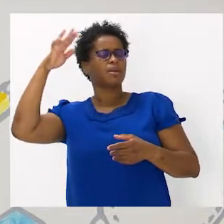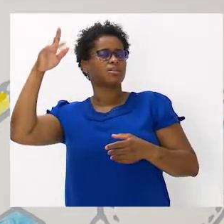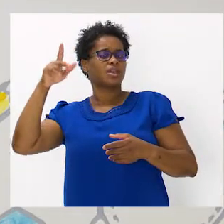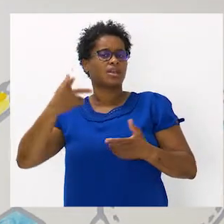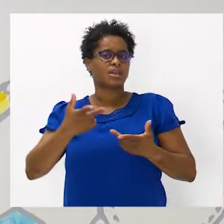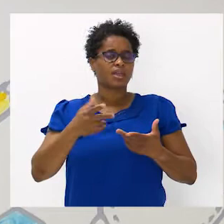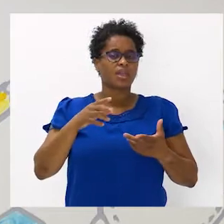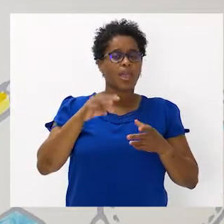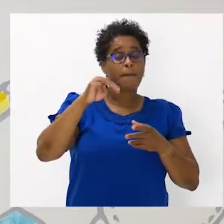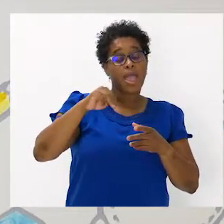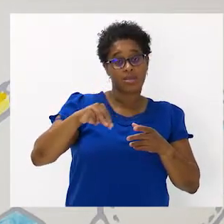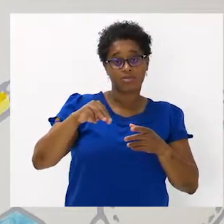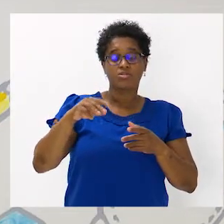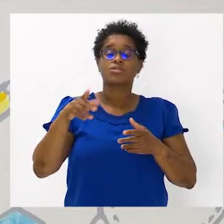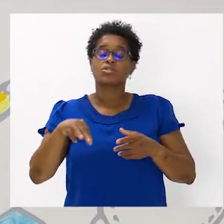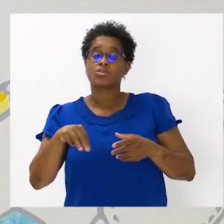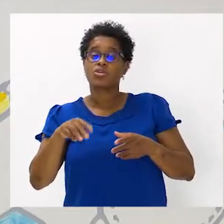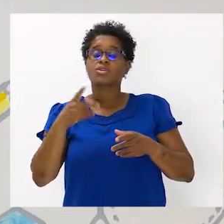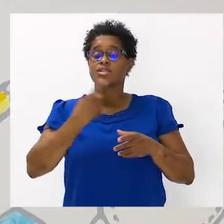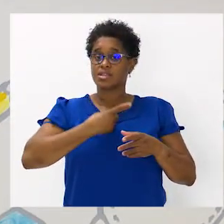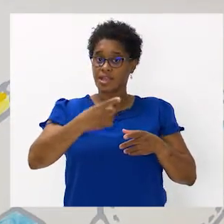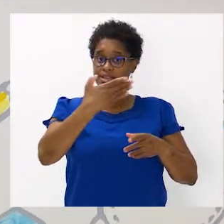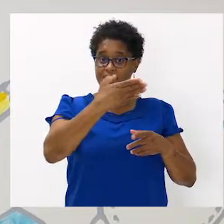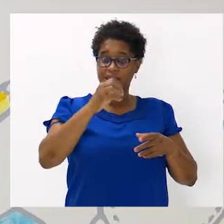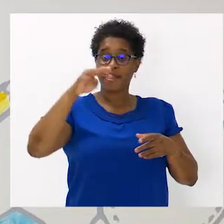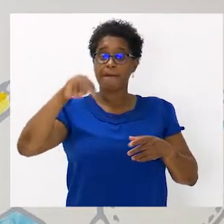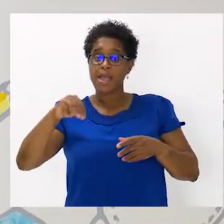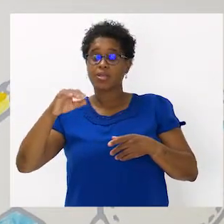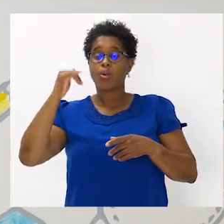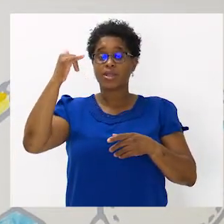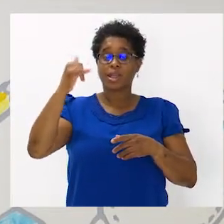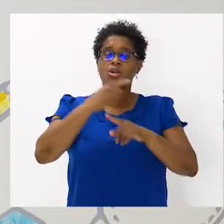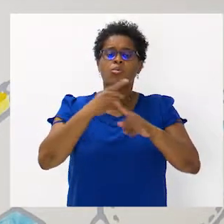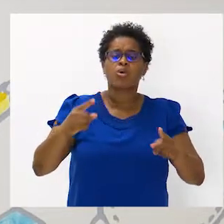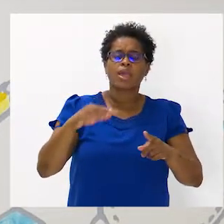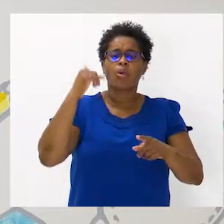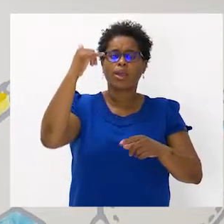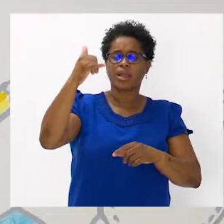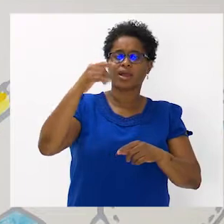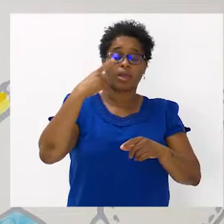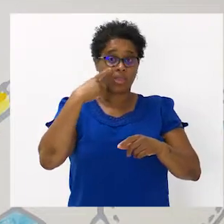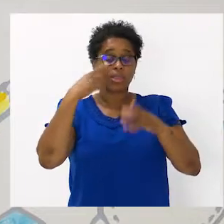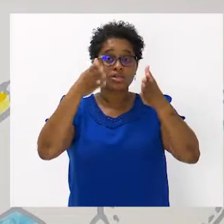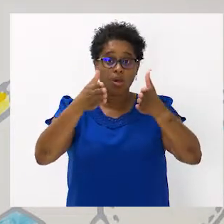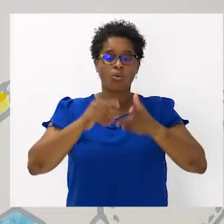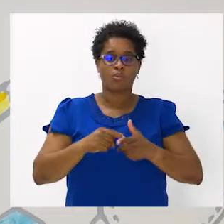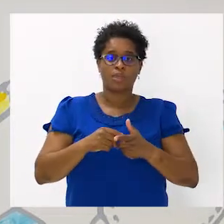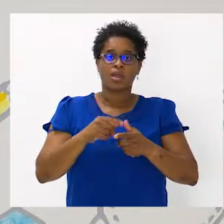é metro, então será 70 metros ao quadrado. Por que é o ao quadrado? Atenção,